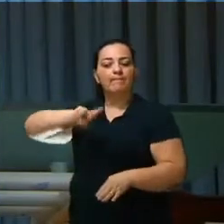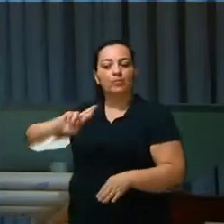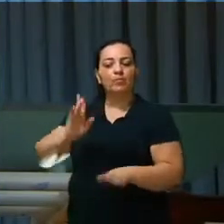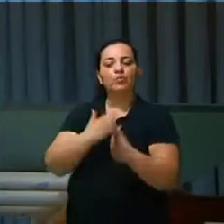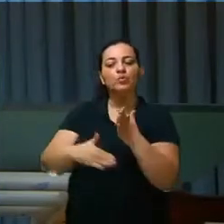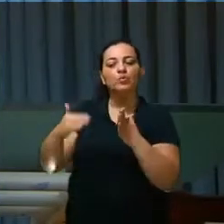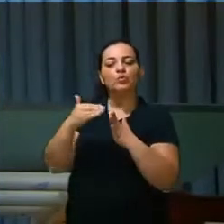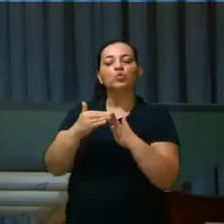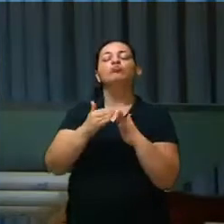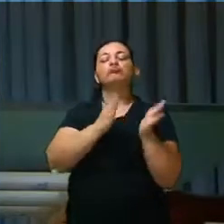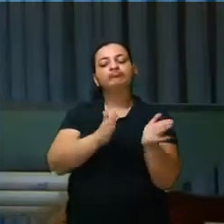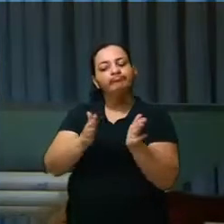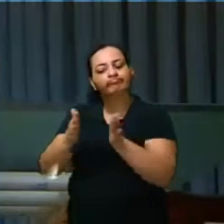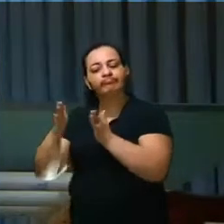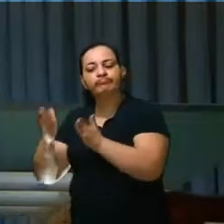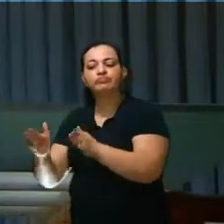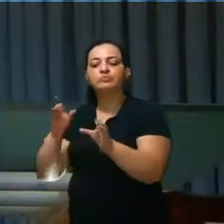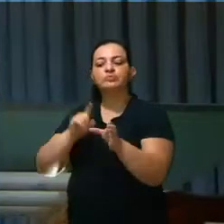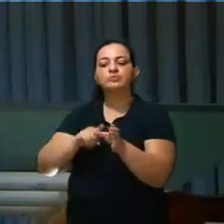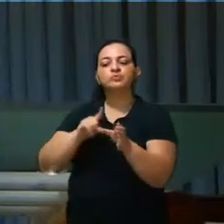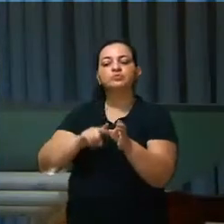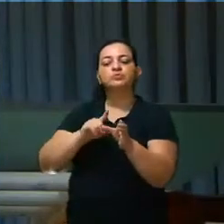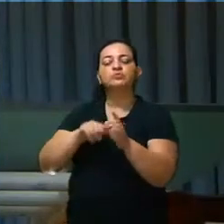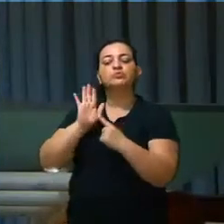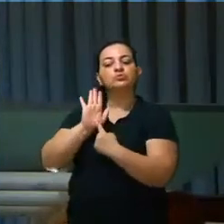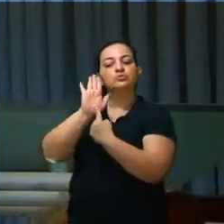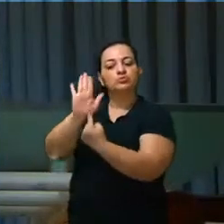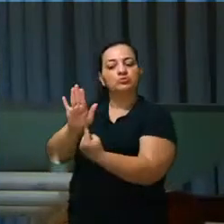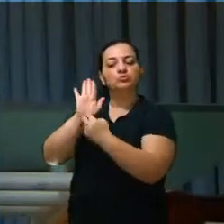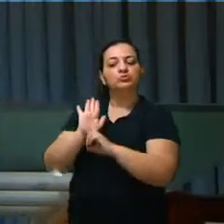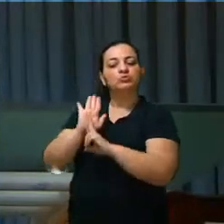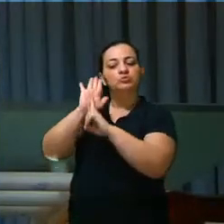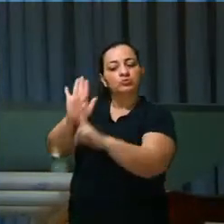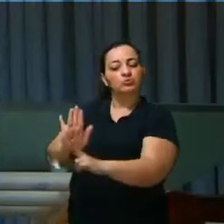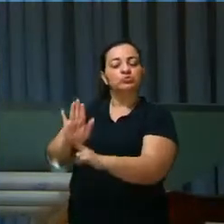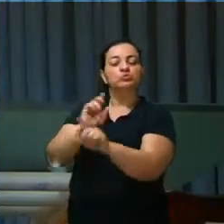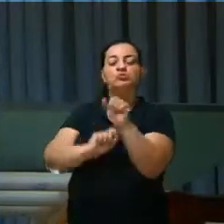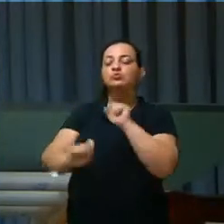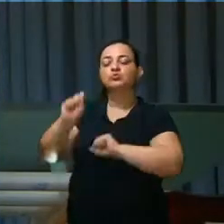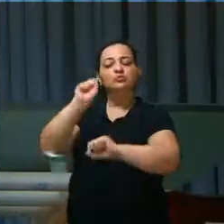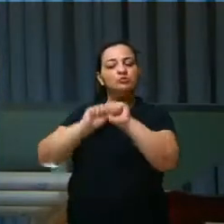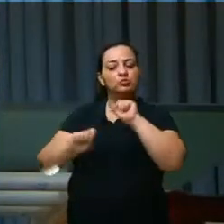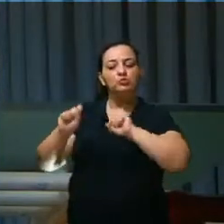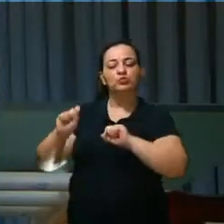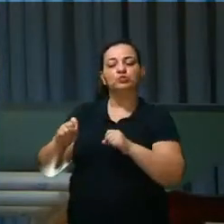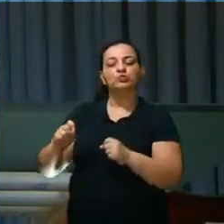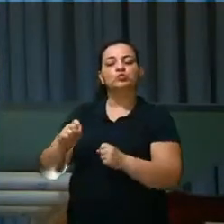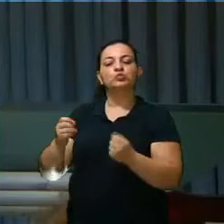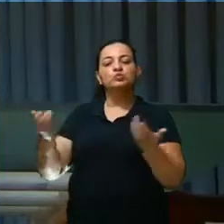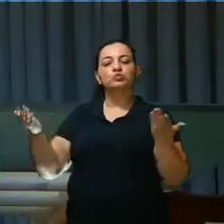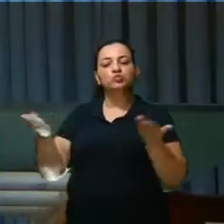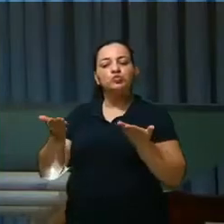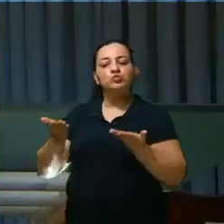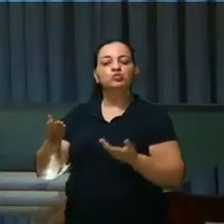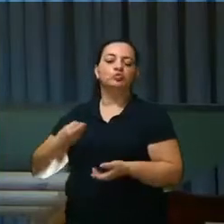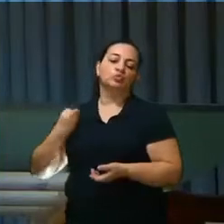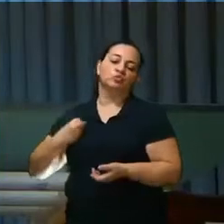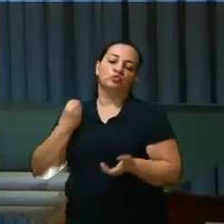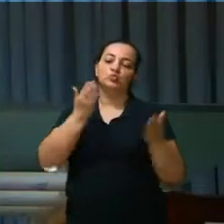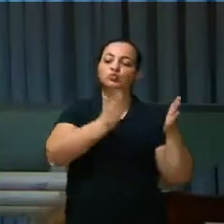em toda situação daquelas cidades elas estavam segurando a situação